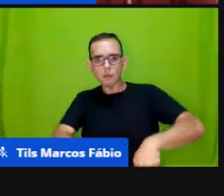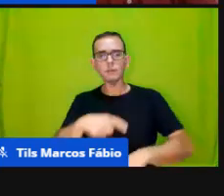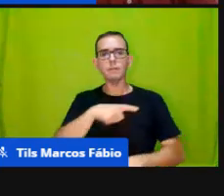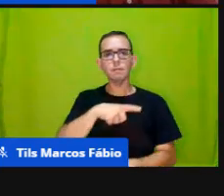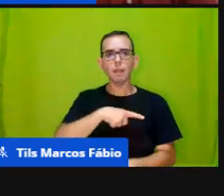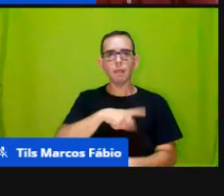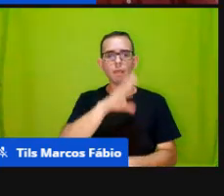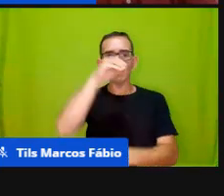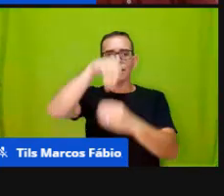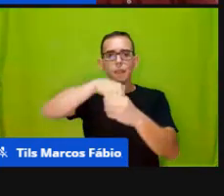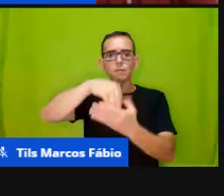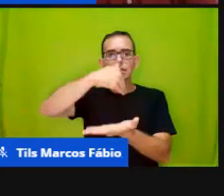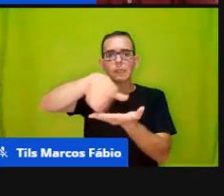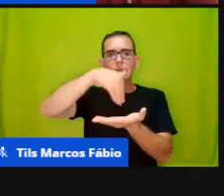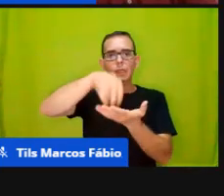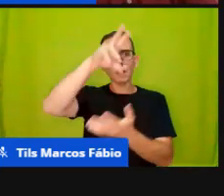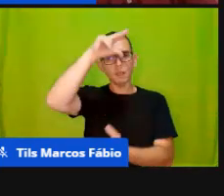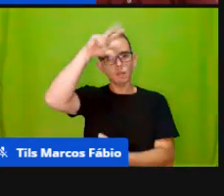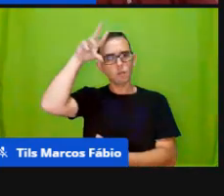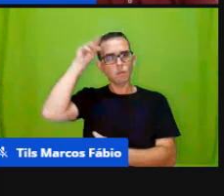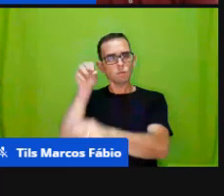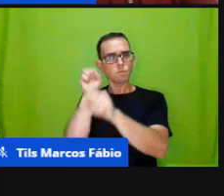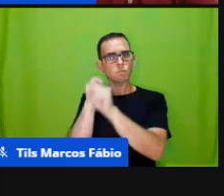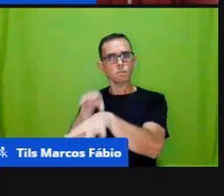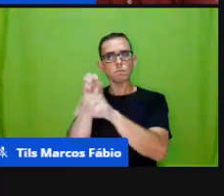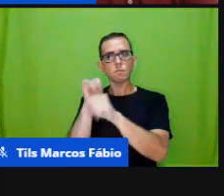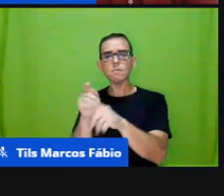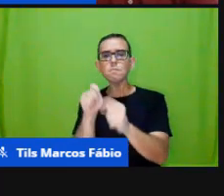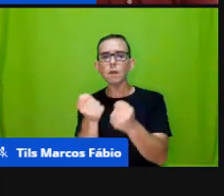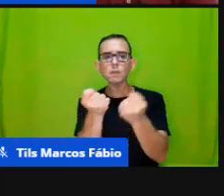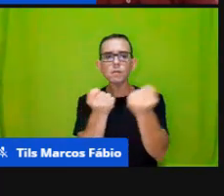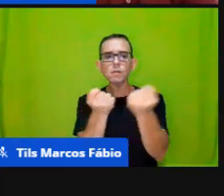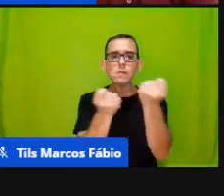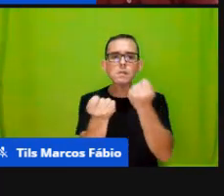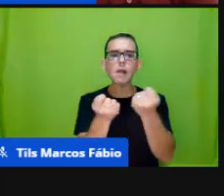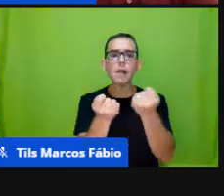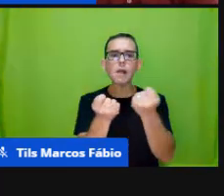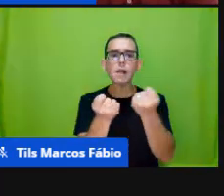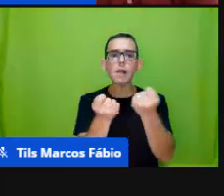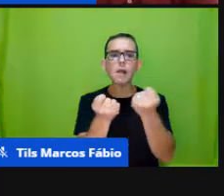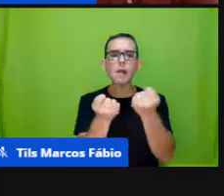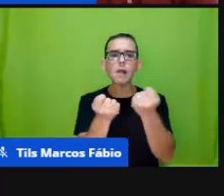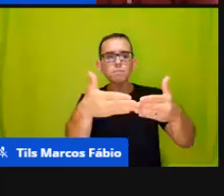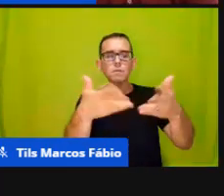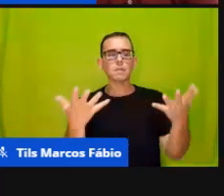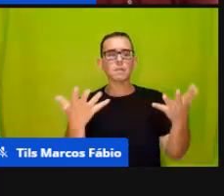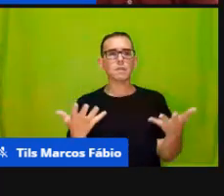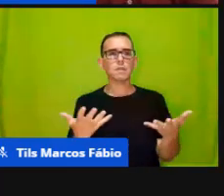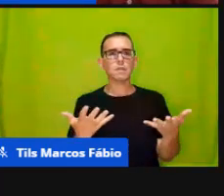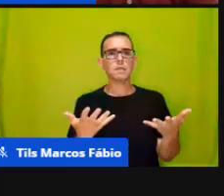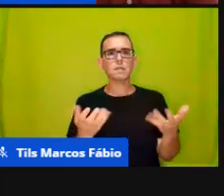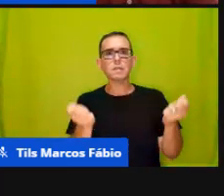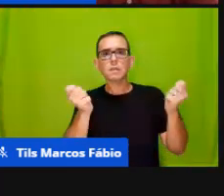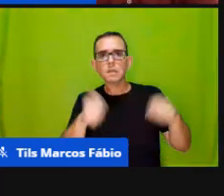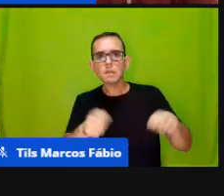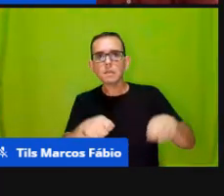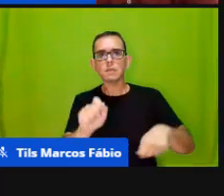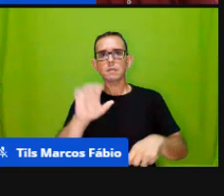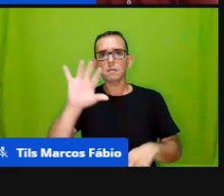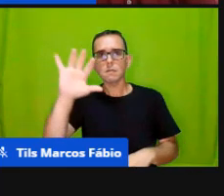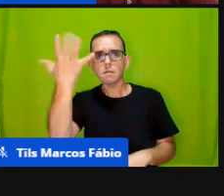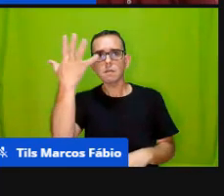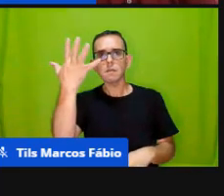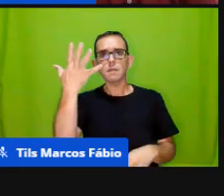da Secretaria da Educação, que pudesse coordenar essas ações direcionadas aí para